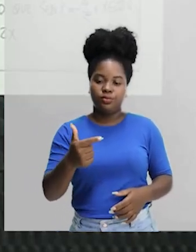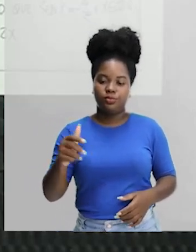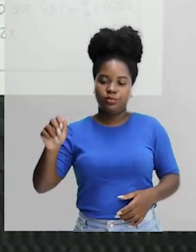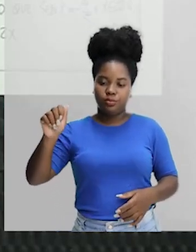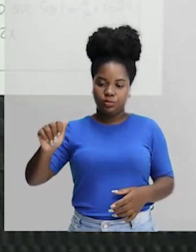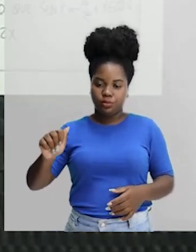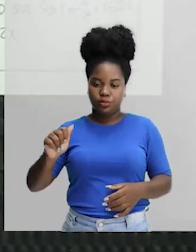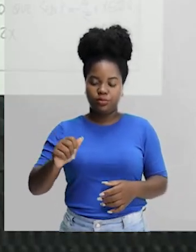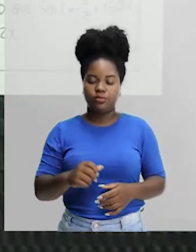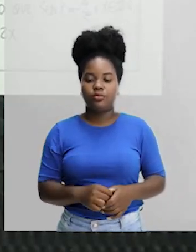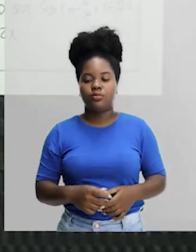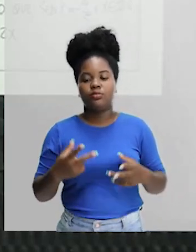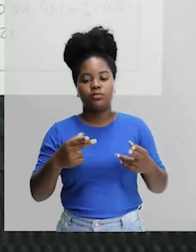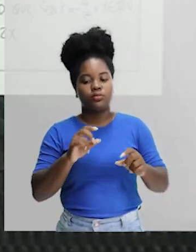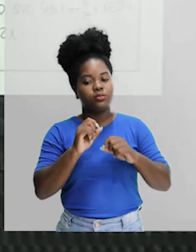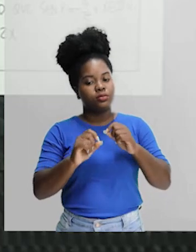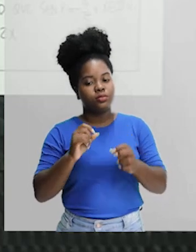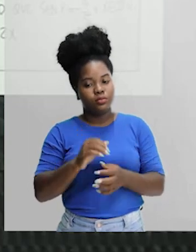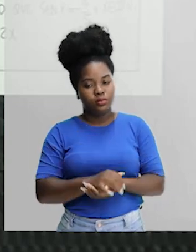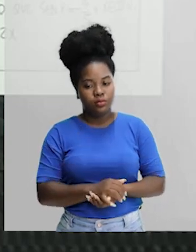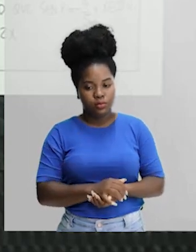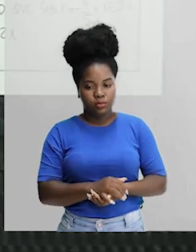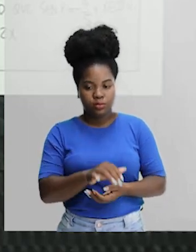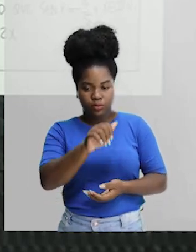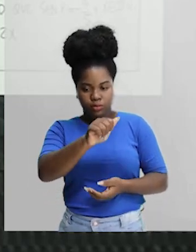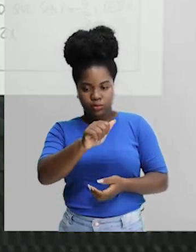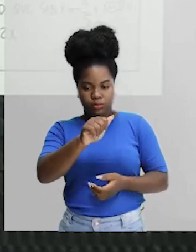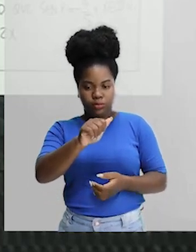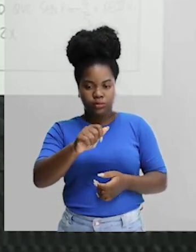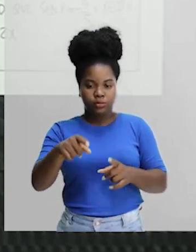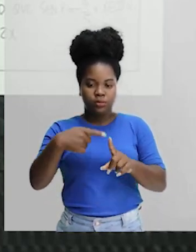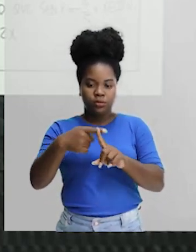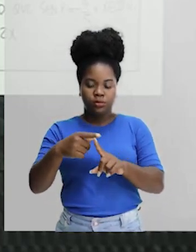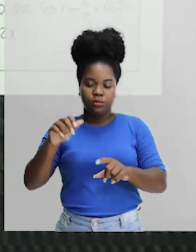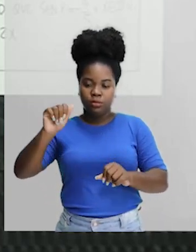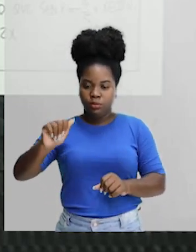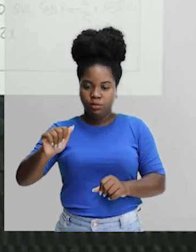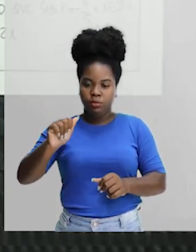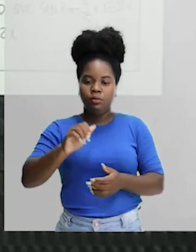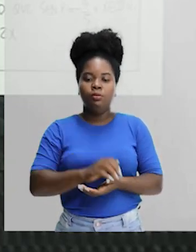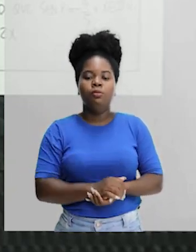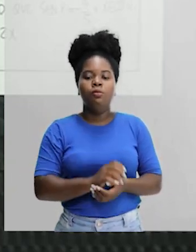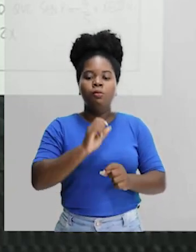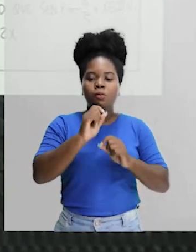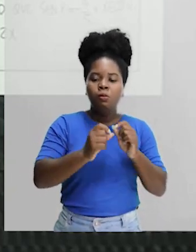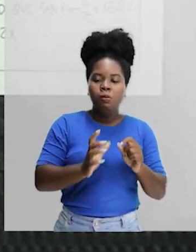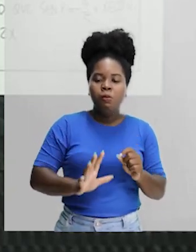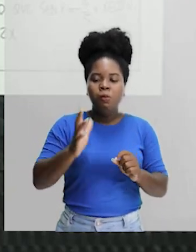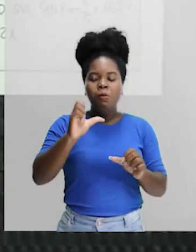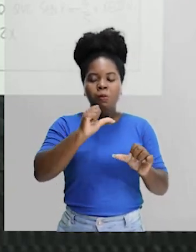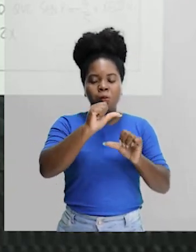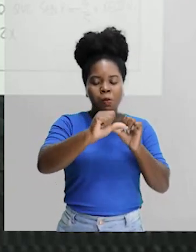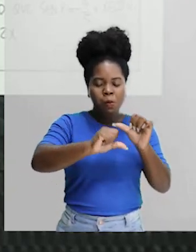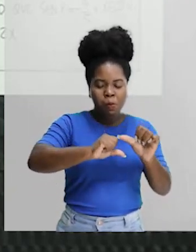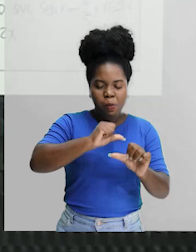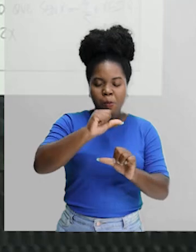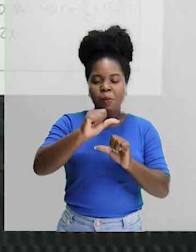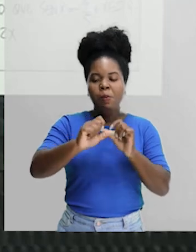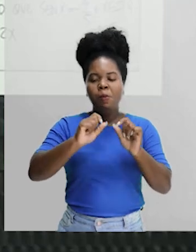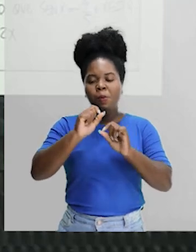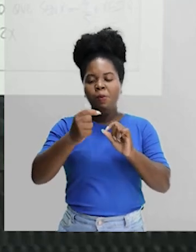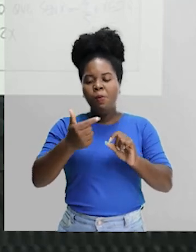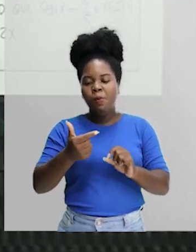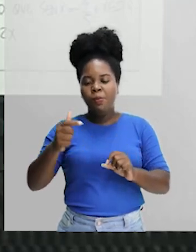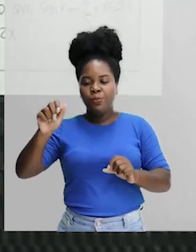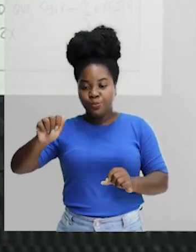a mesma coisa de seno de A mais A. O que eu vou fazer? Eu transformei aqui, ó, o